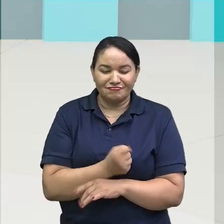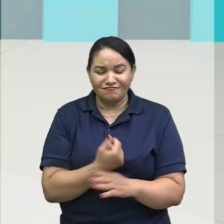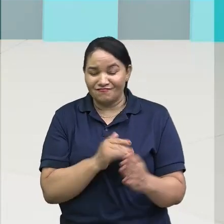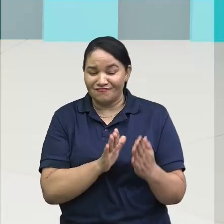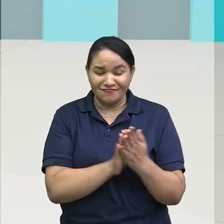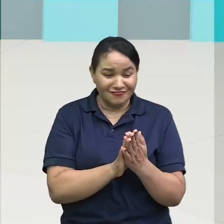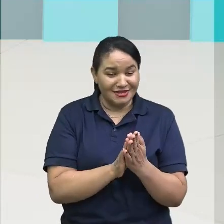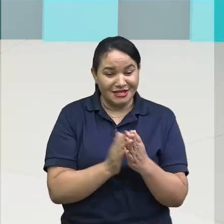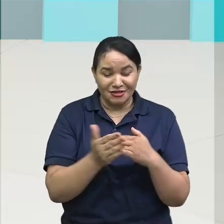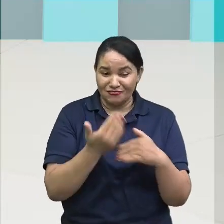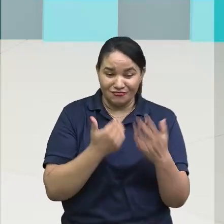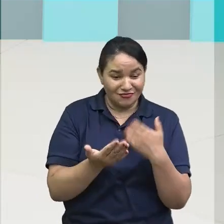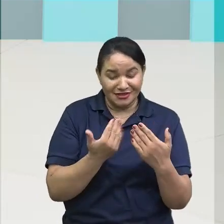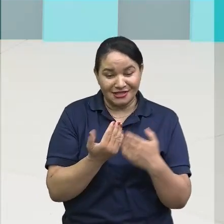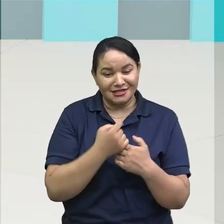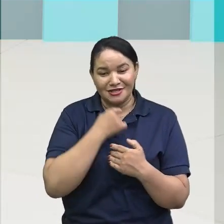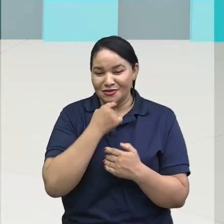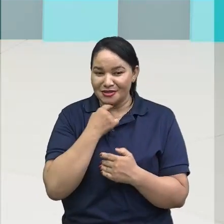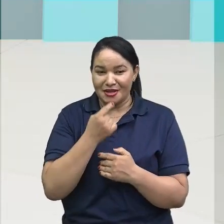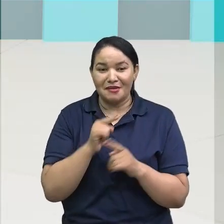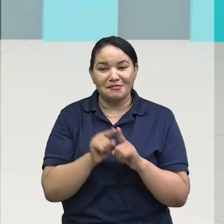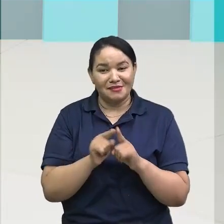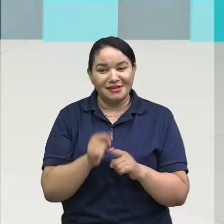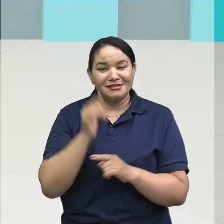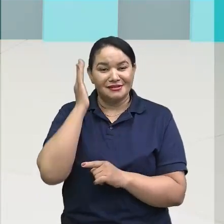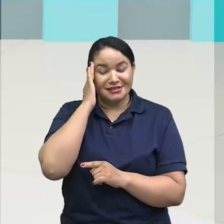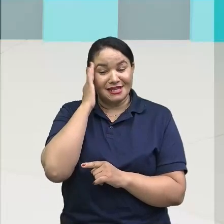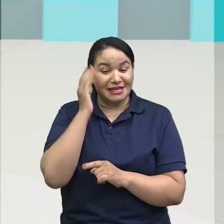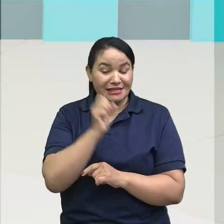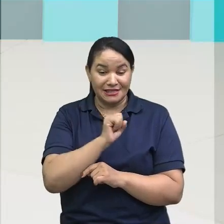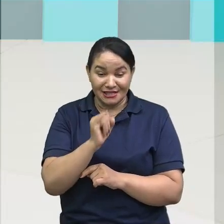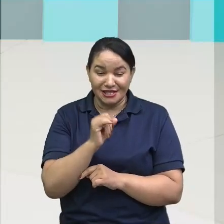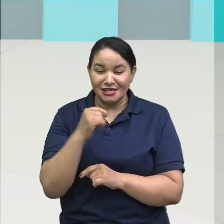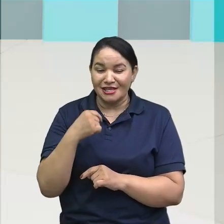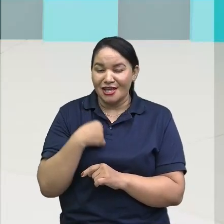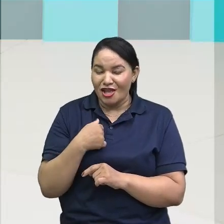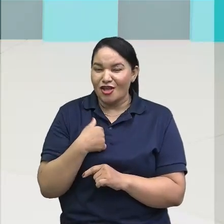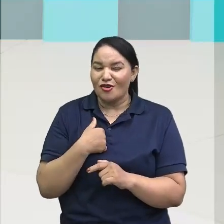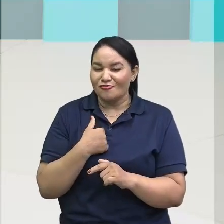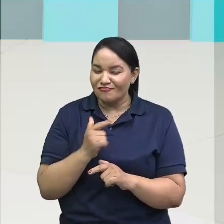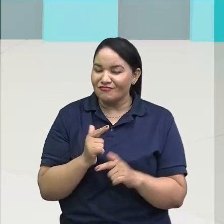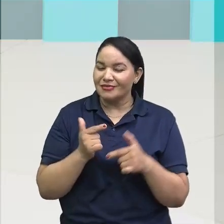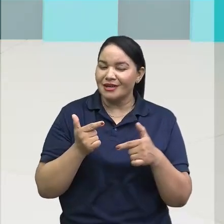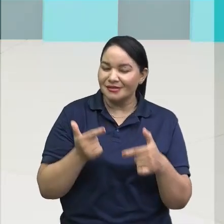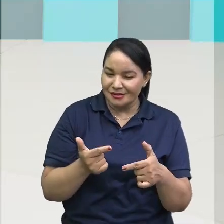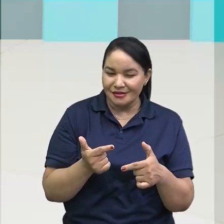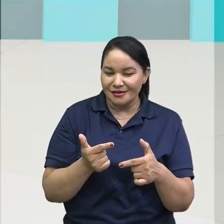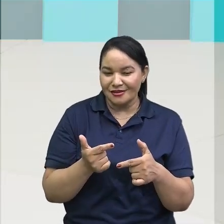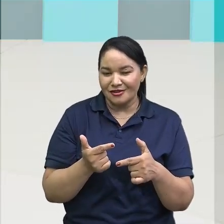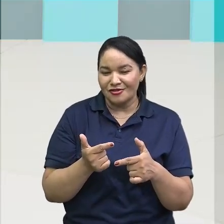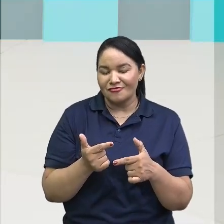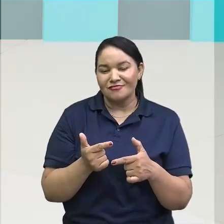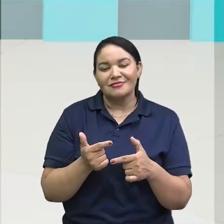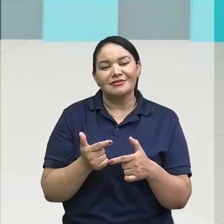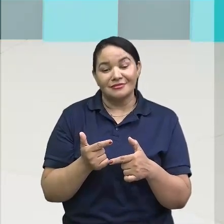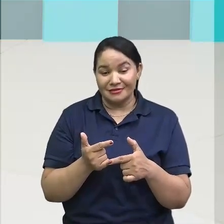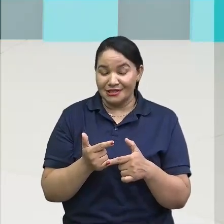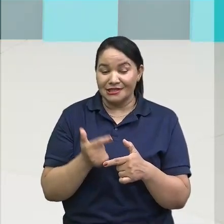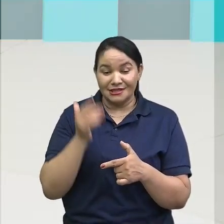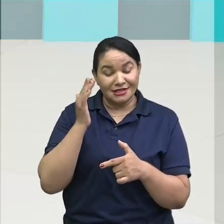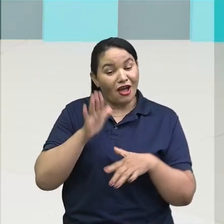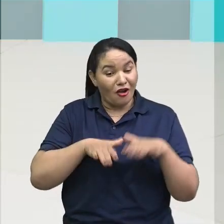lá. Mas, eu sei que se eu pelo menos der um passinho a mais, aí a gente já vai